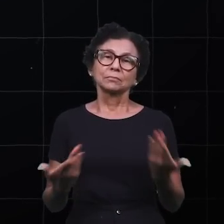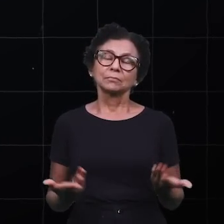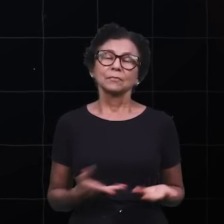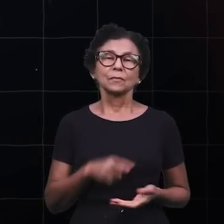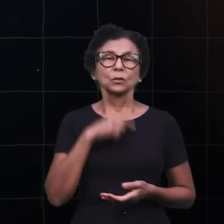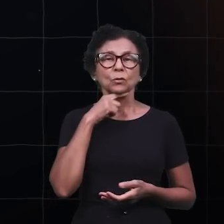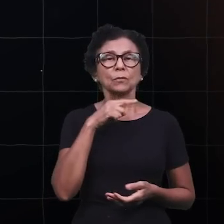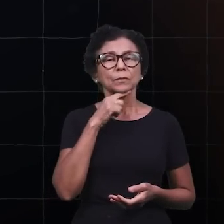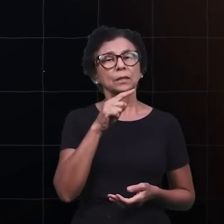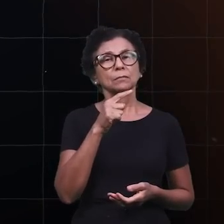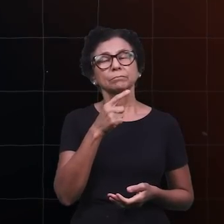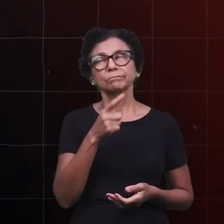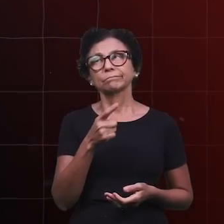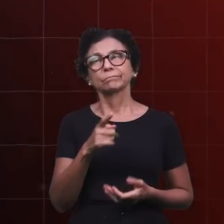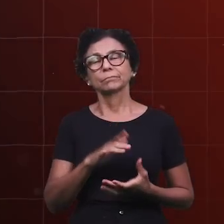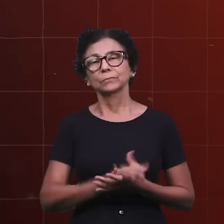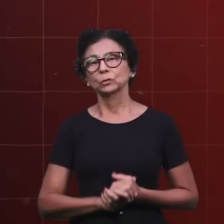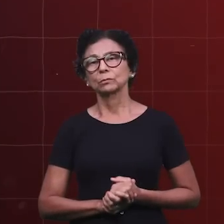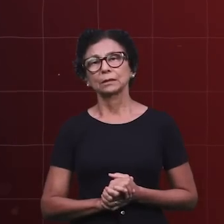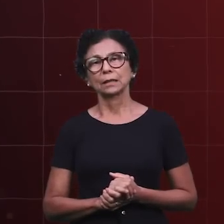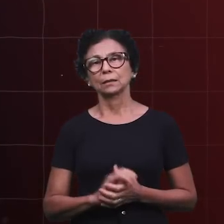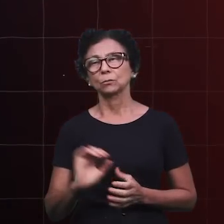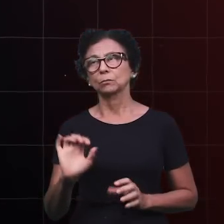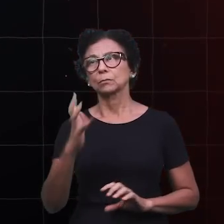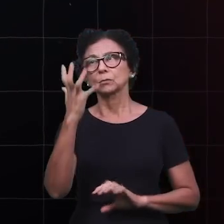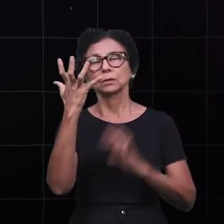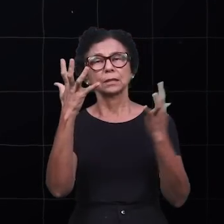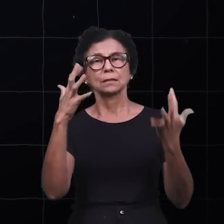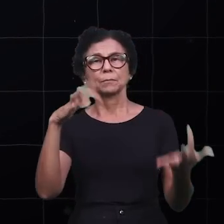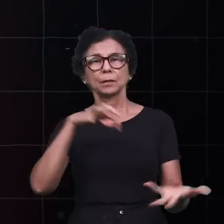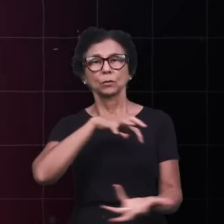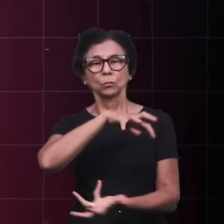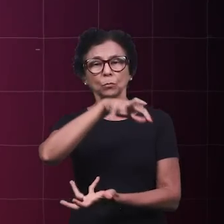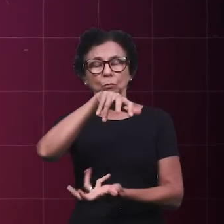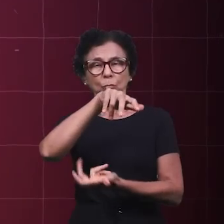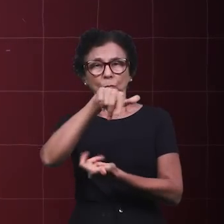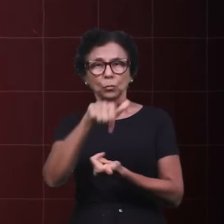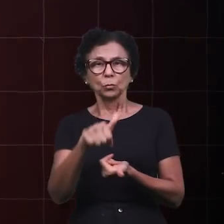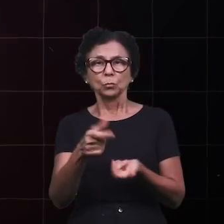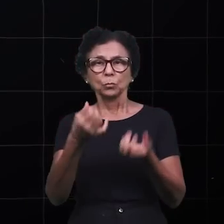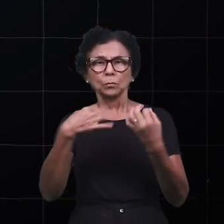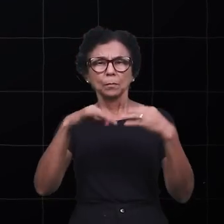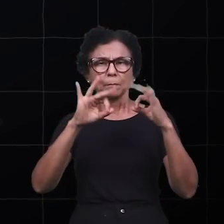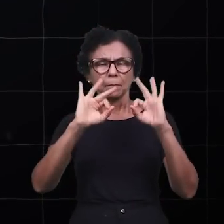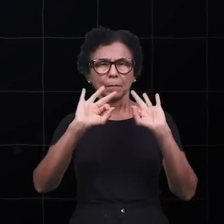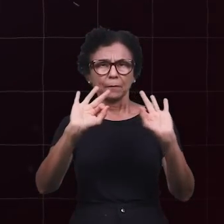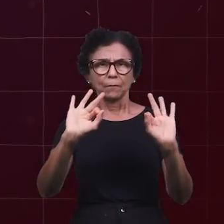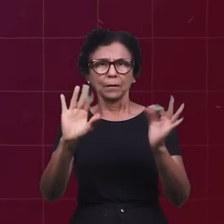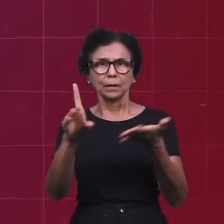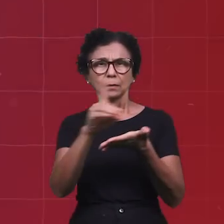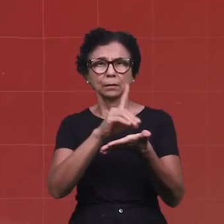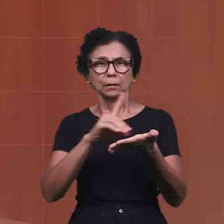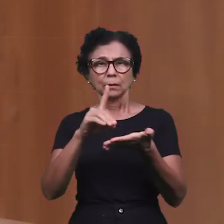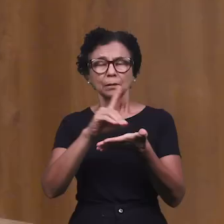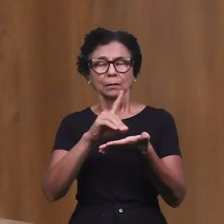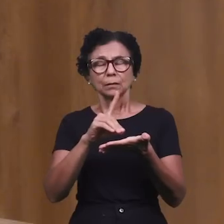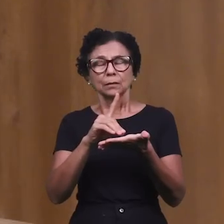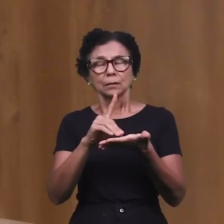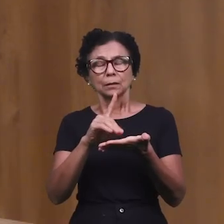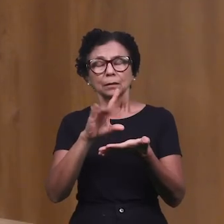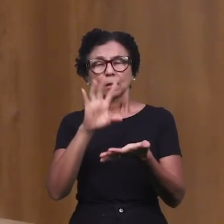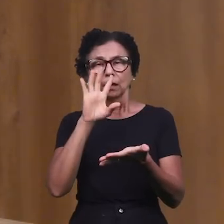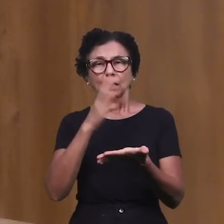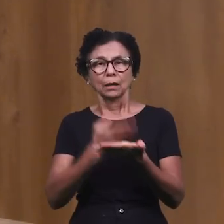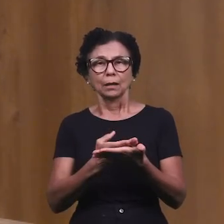tudo e parece que alguém ajustou os números para criar o universo. A impressão do design é esmagadora. O que eu estou